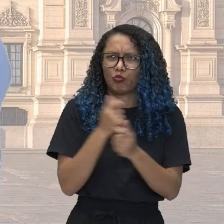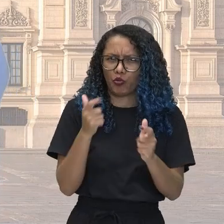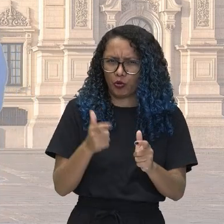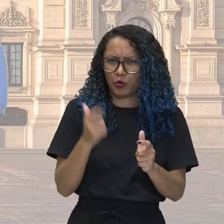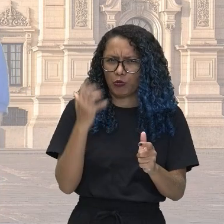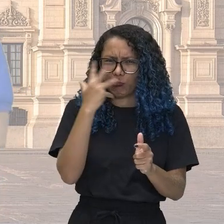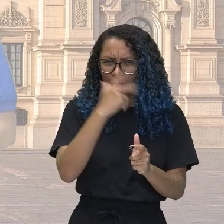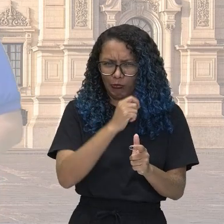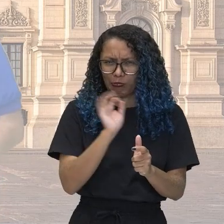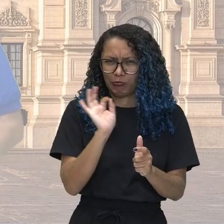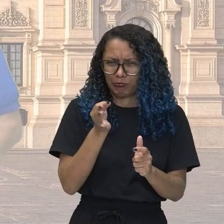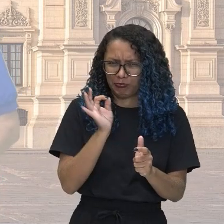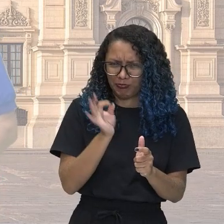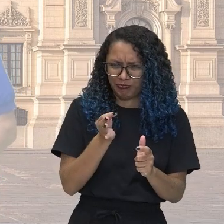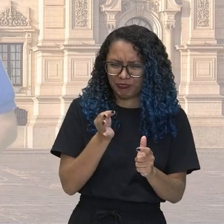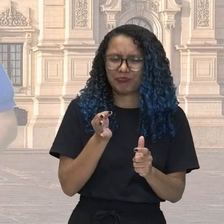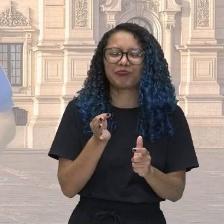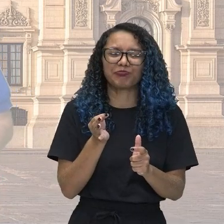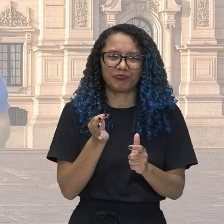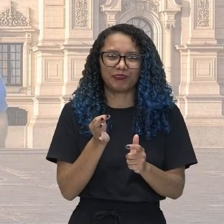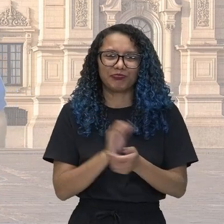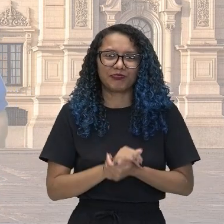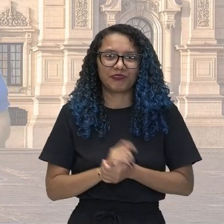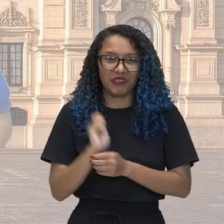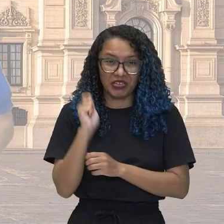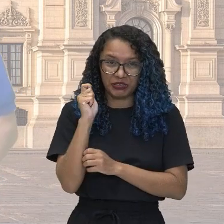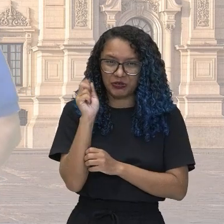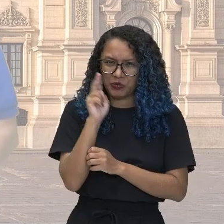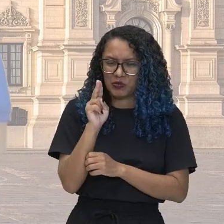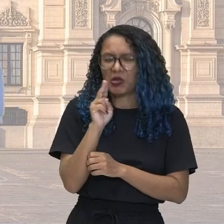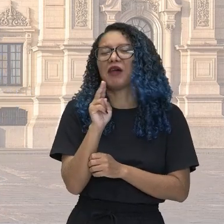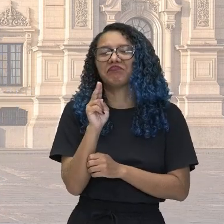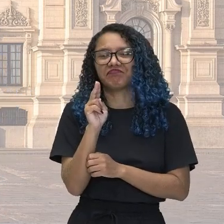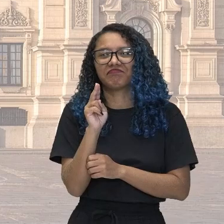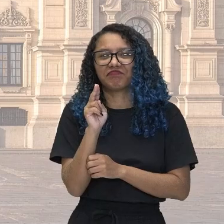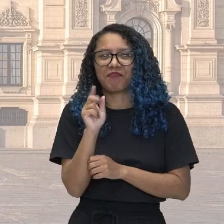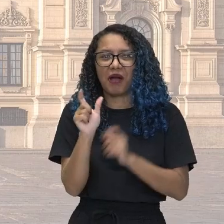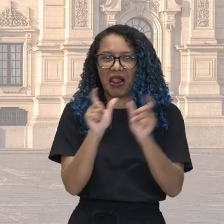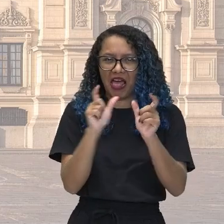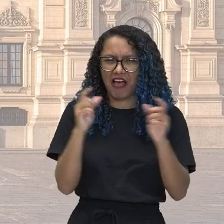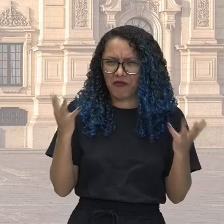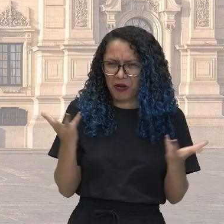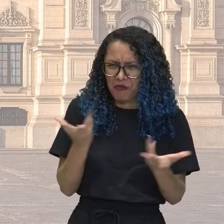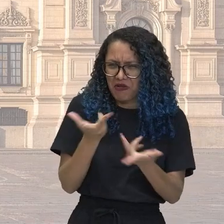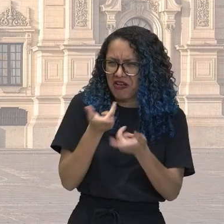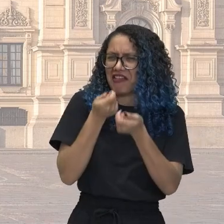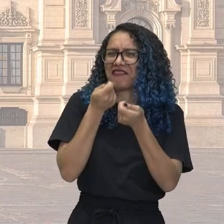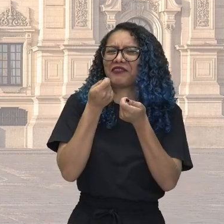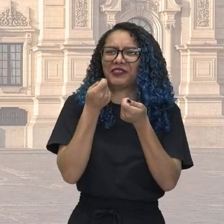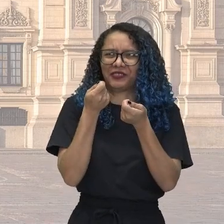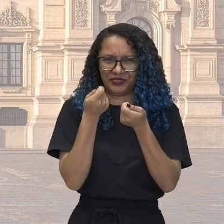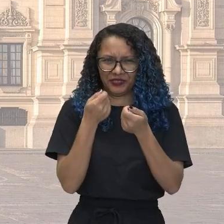marabo Como di argentin marabo que lugar